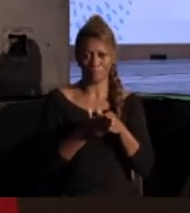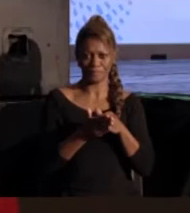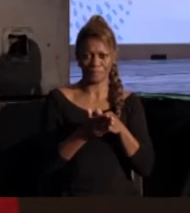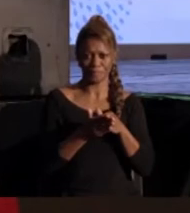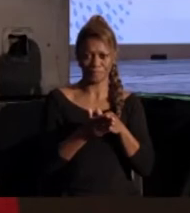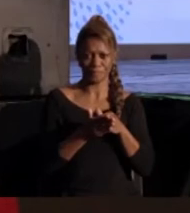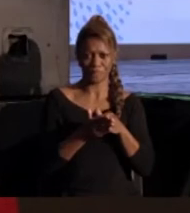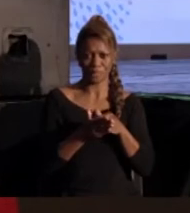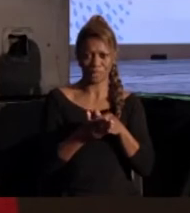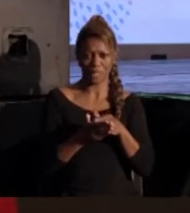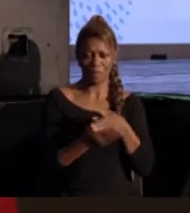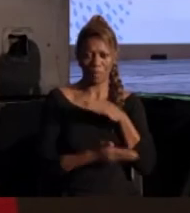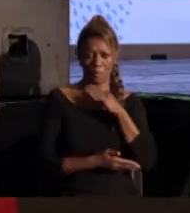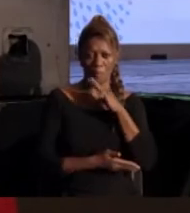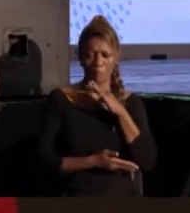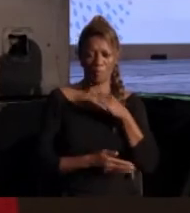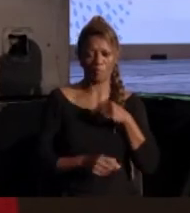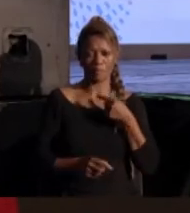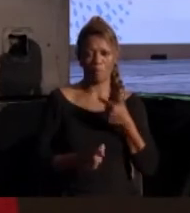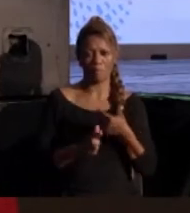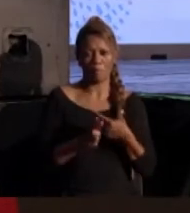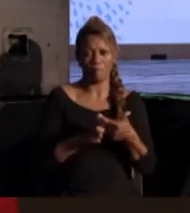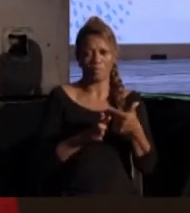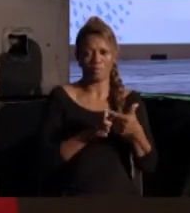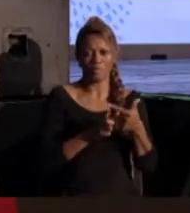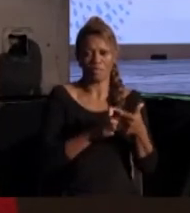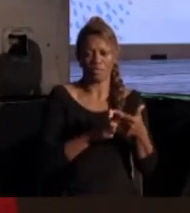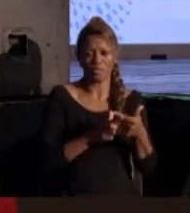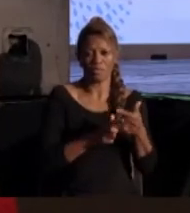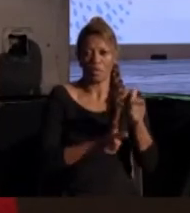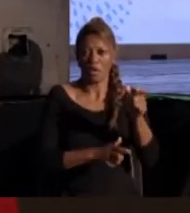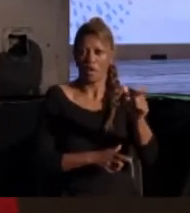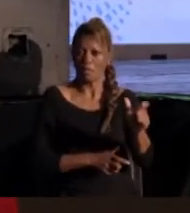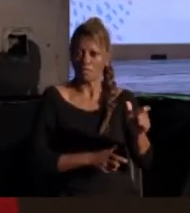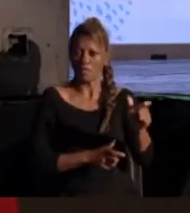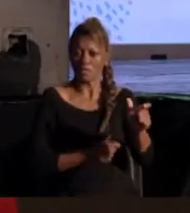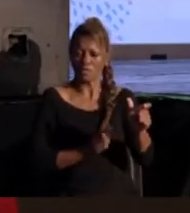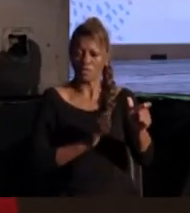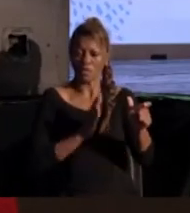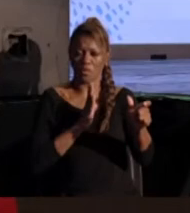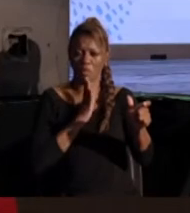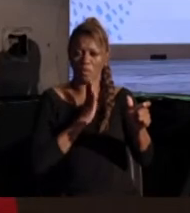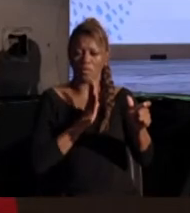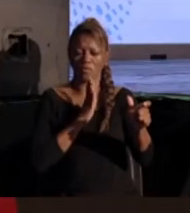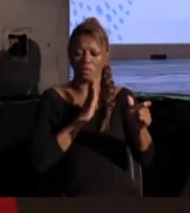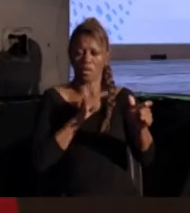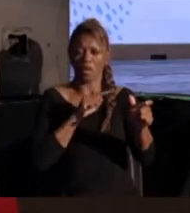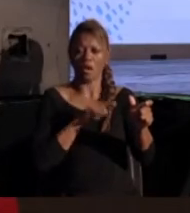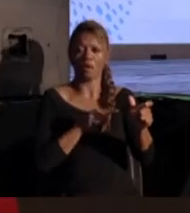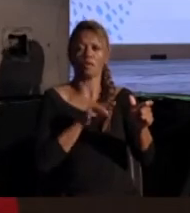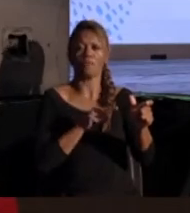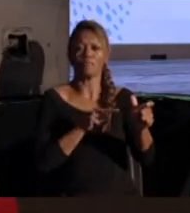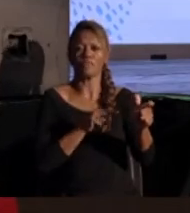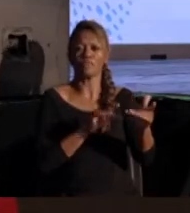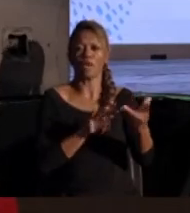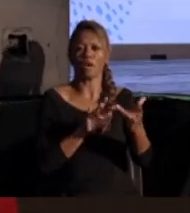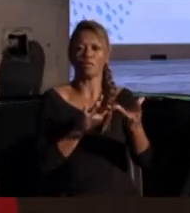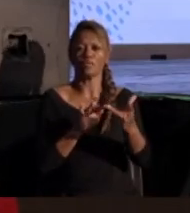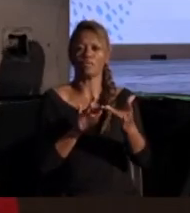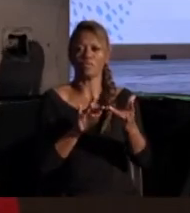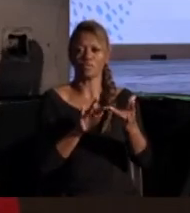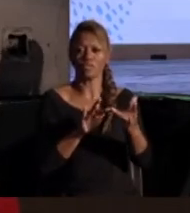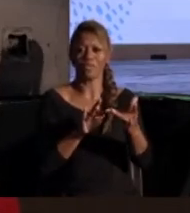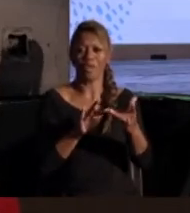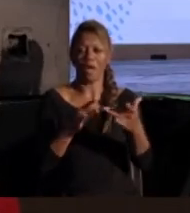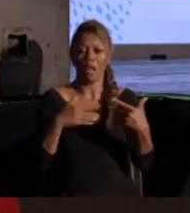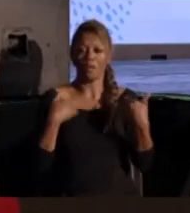de reconhecimento. Se a gente for pensar a ideia de reconhecimento, essa categoria analítica, ela tem relação direta com